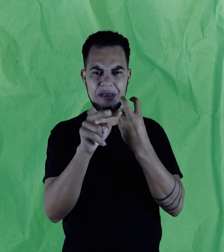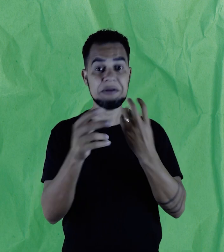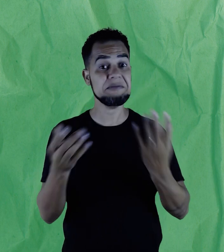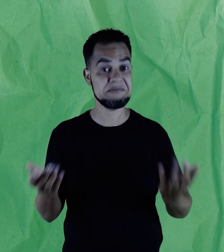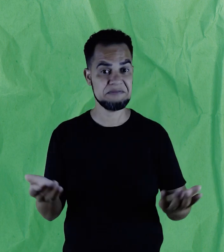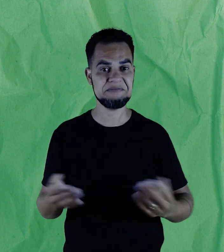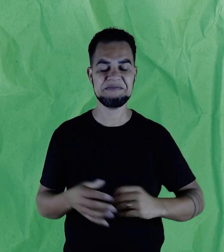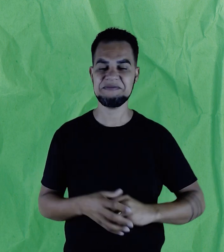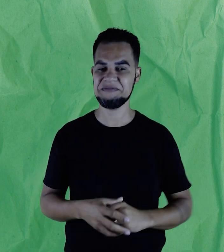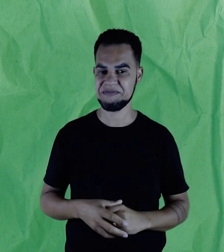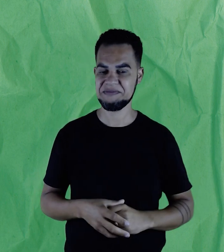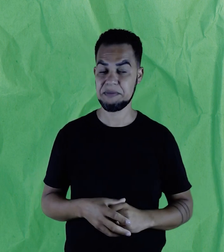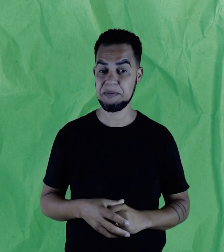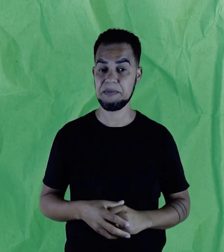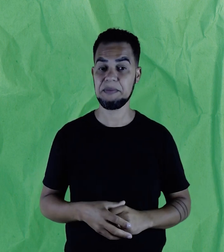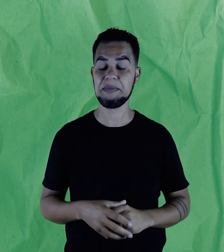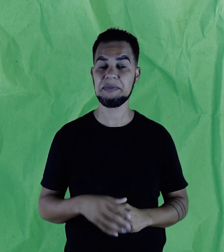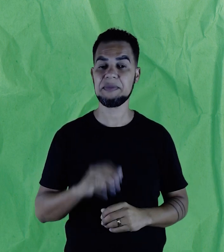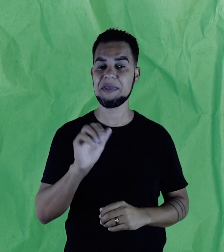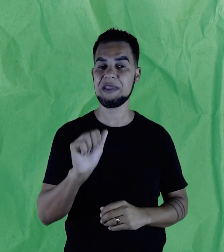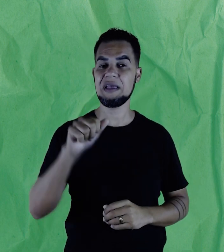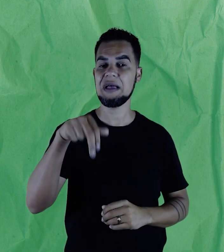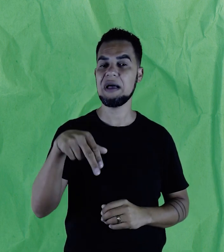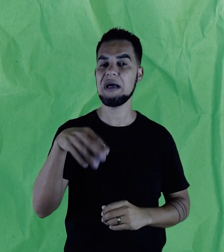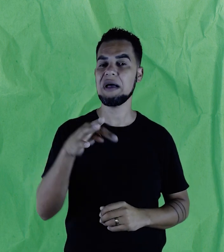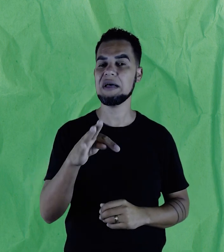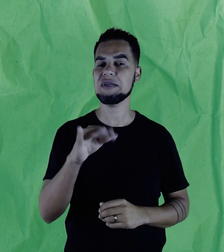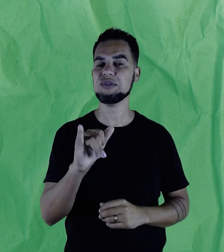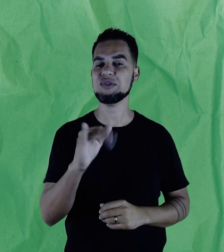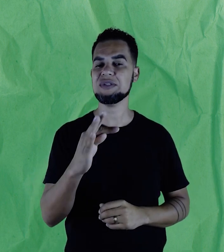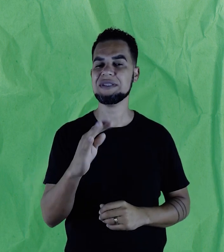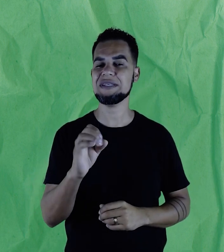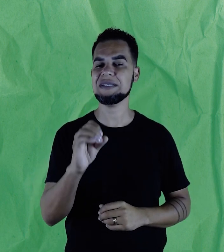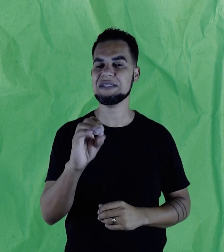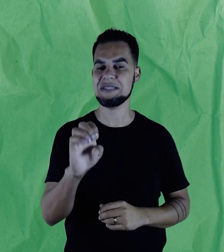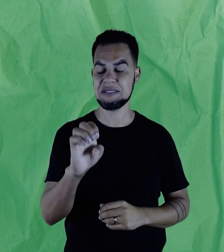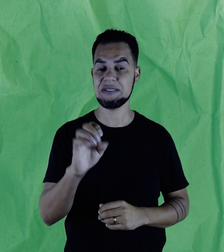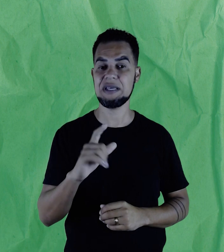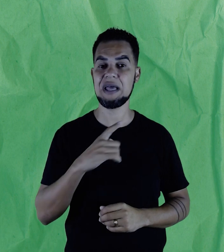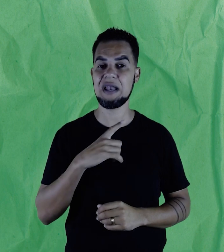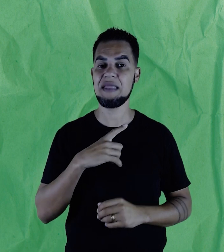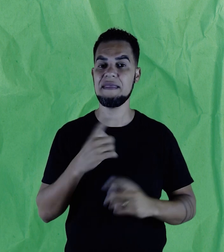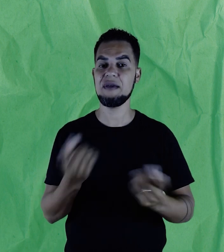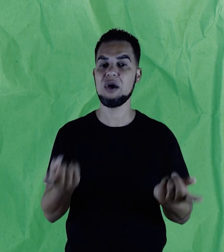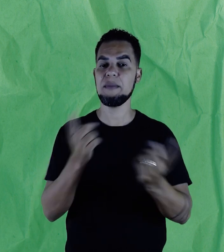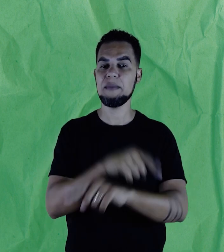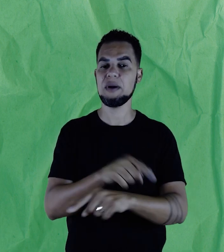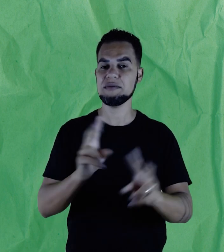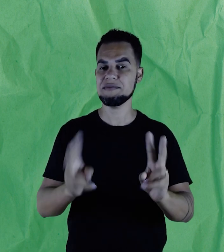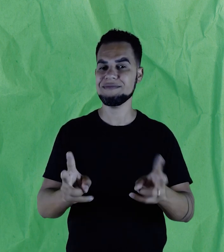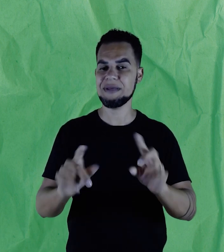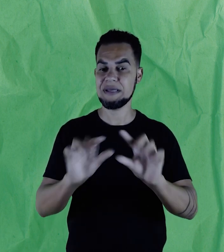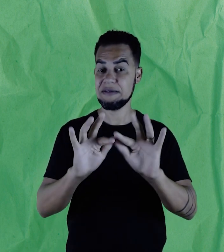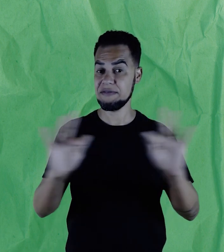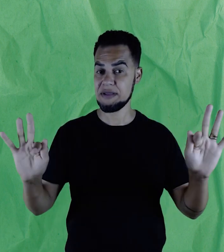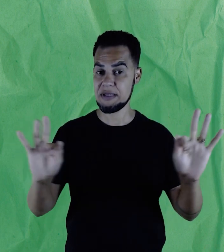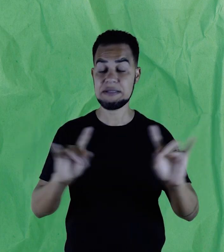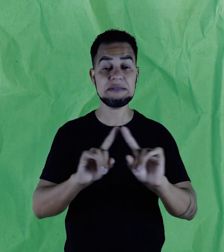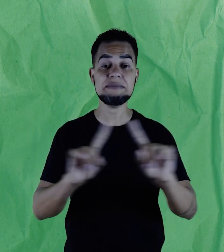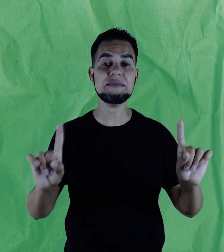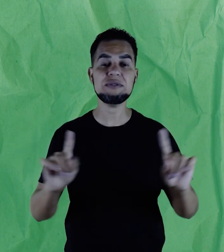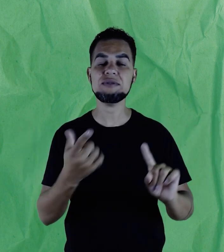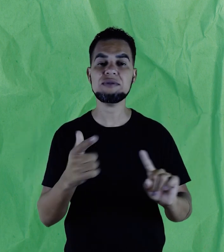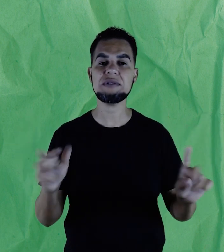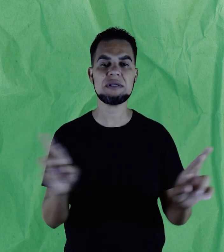muito acentuado. A antítese, ela tem ali termos opostos na mesma frase, porém, você não tem uma